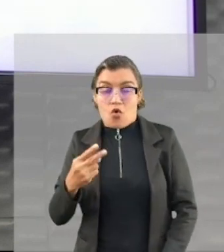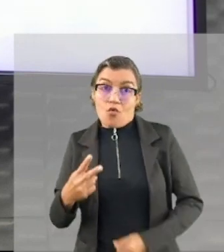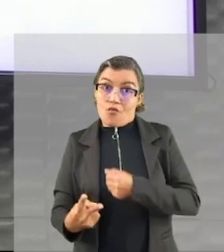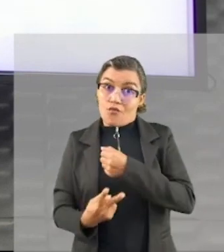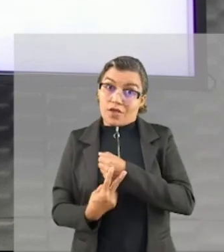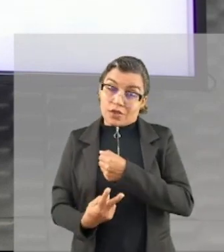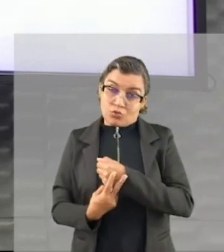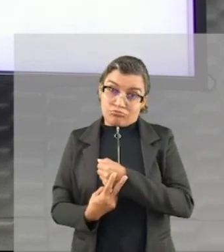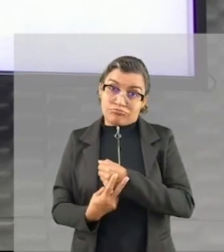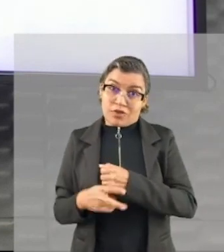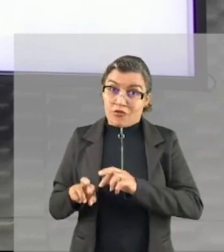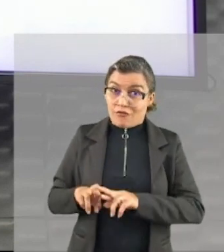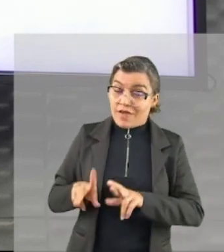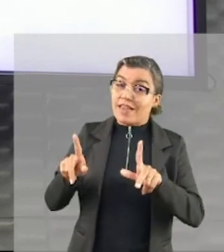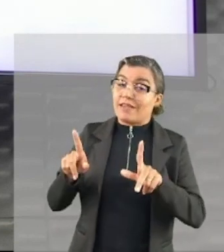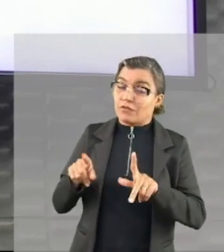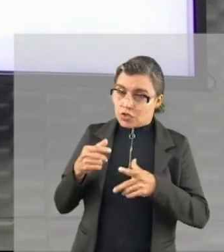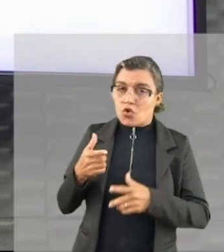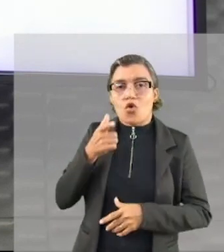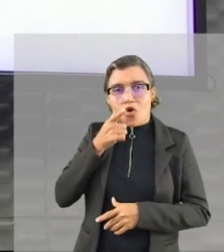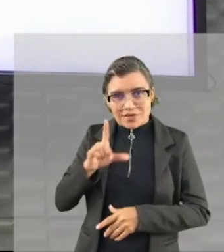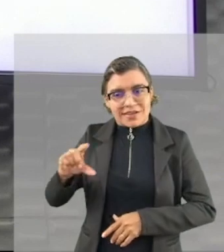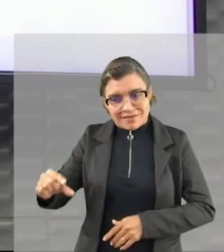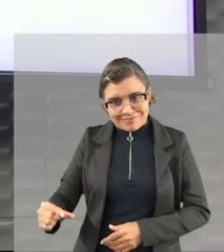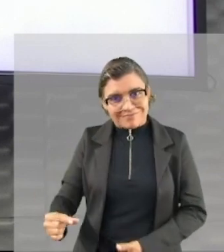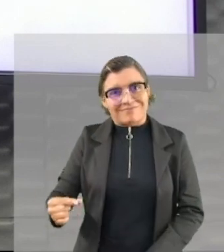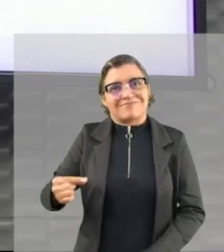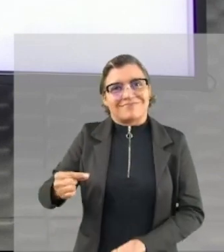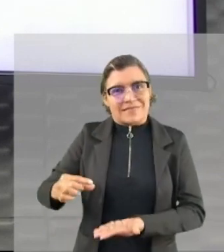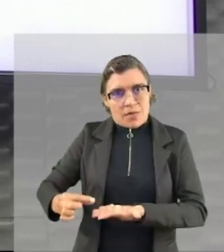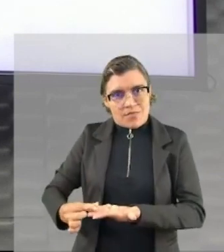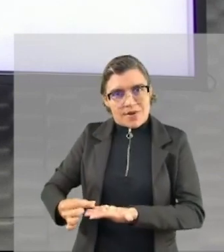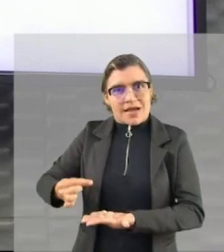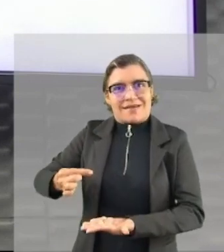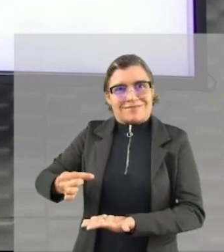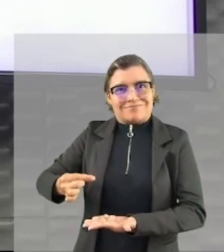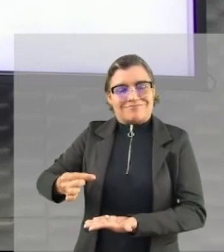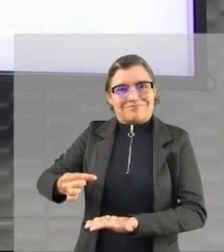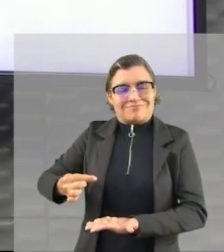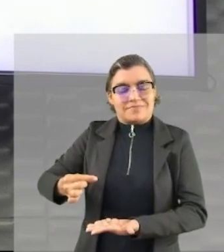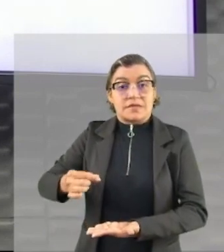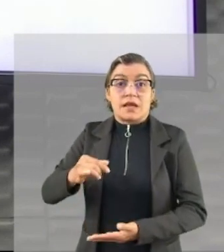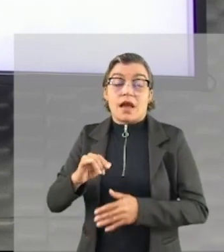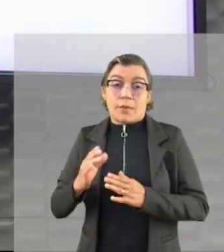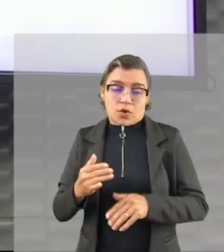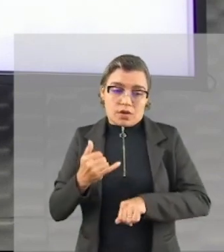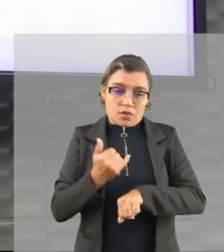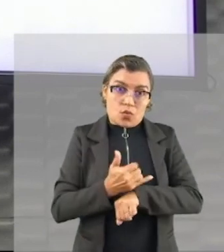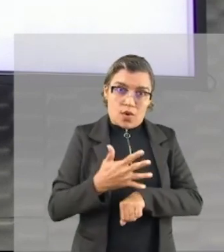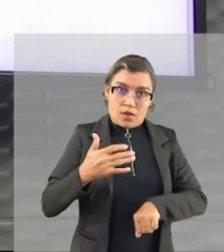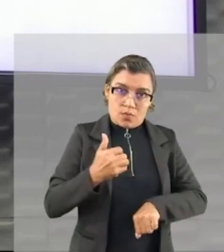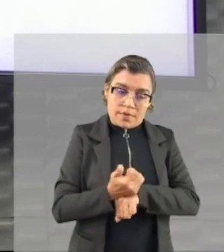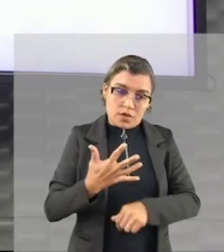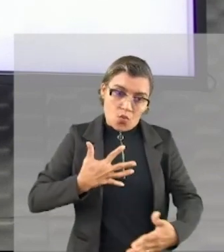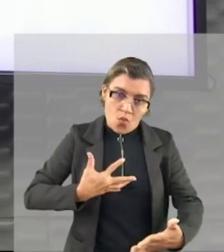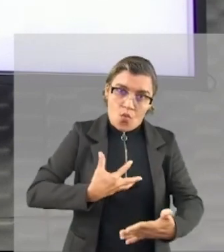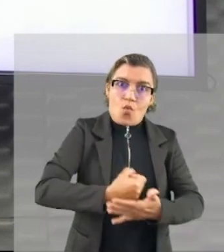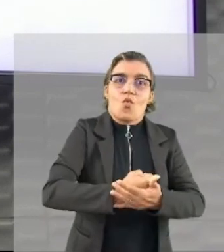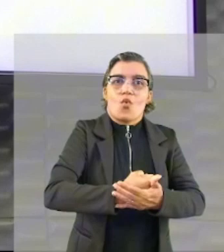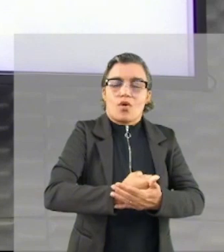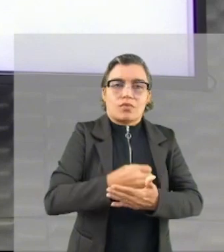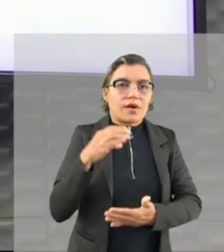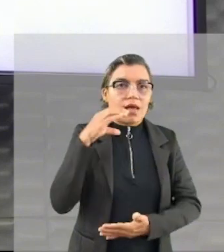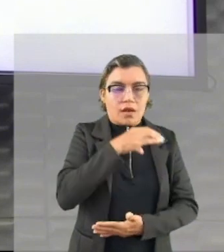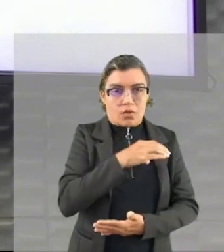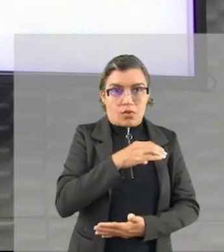vidro, você já consegue pegar na borda. O alumínio, ele conduz o calor rapidamente.